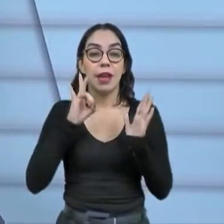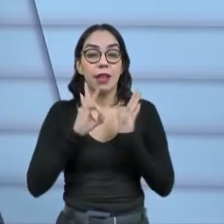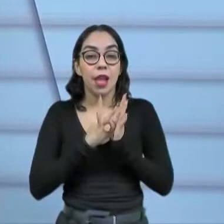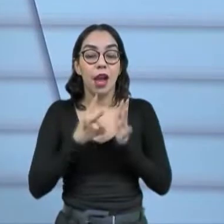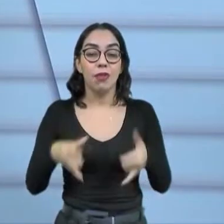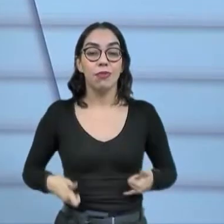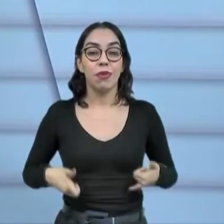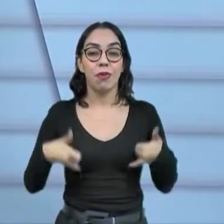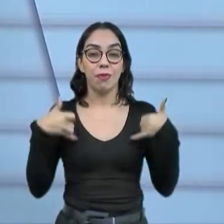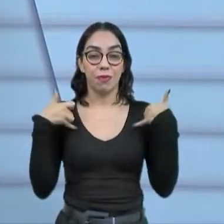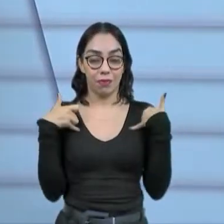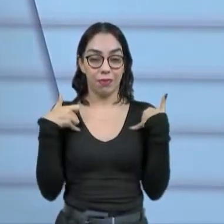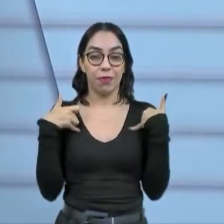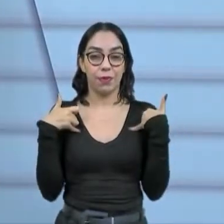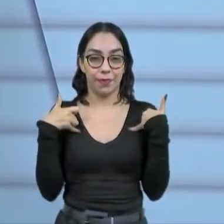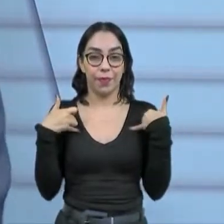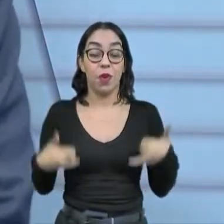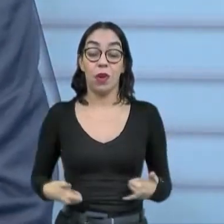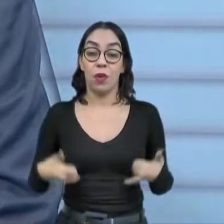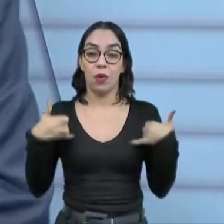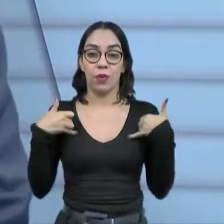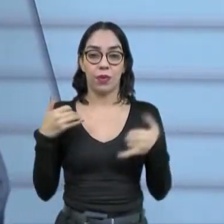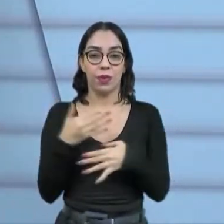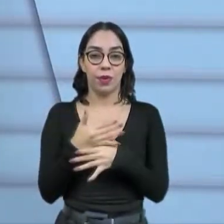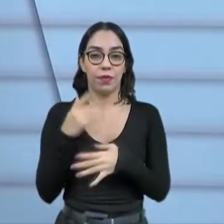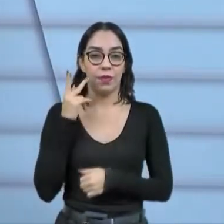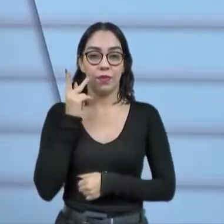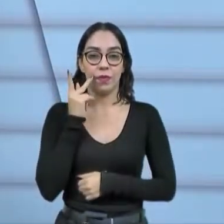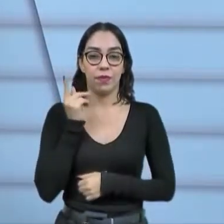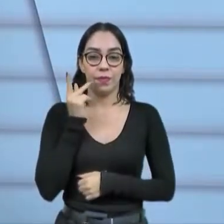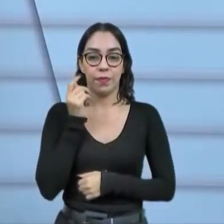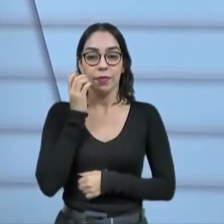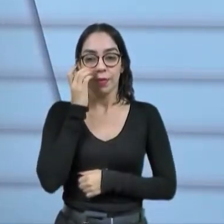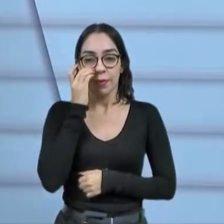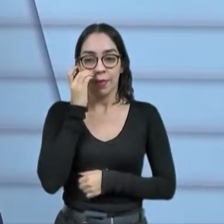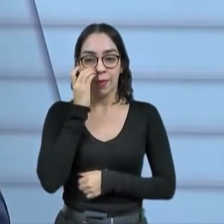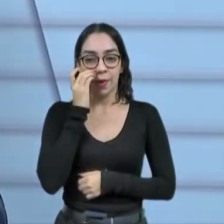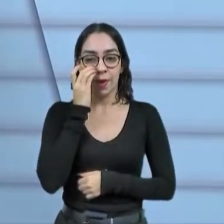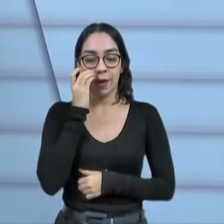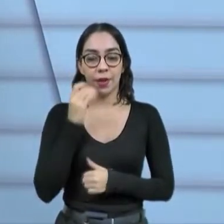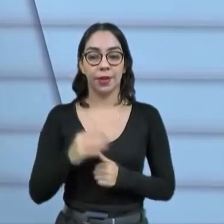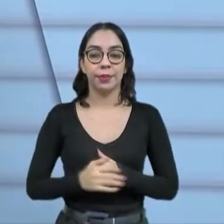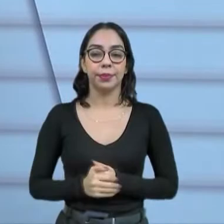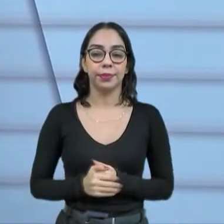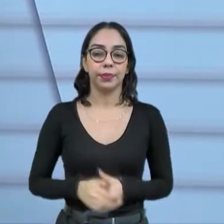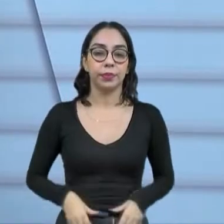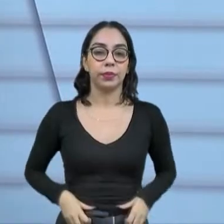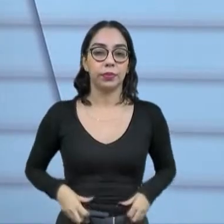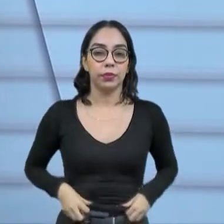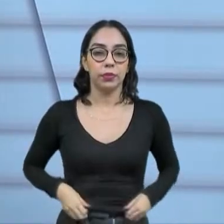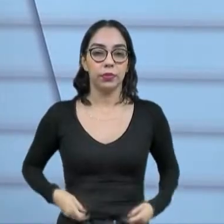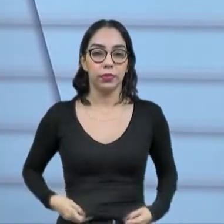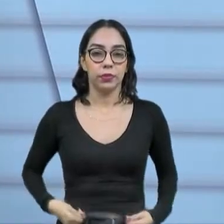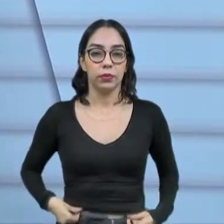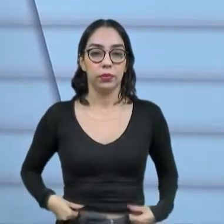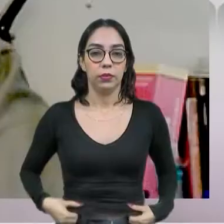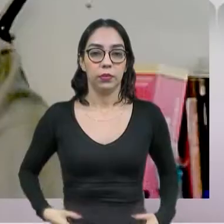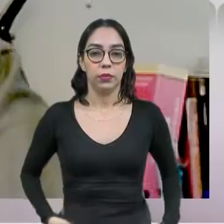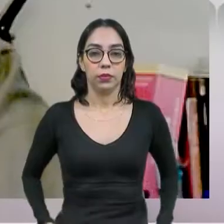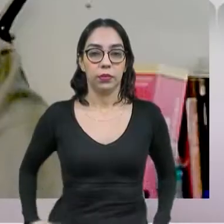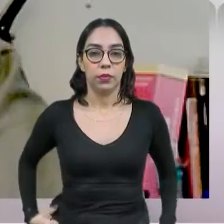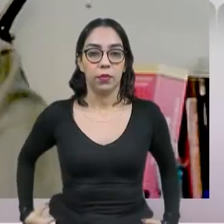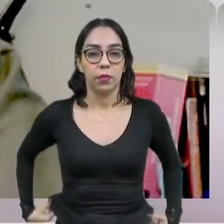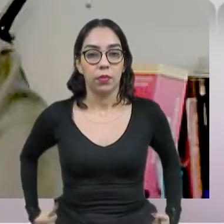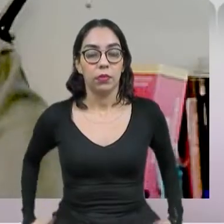e orgulha a cidade de Fortaleza e o Ceará. Isso é um grande legado. Sem dúvida. Sem dúvida. Sim. E é isso,